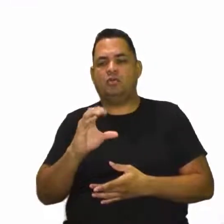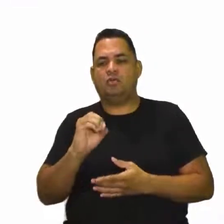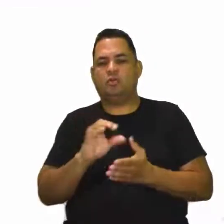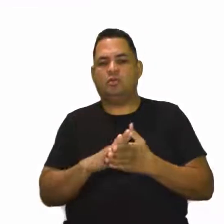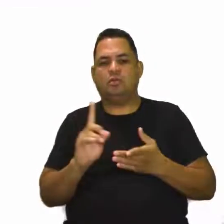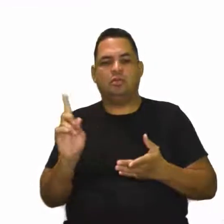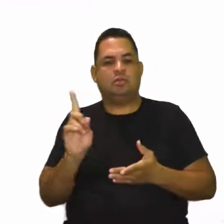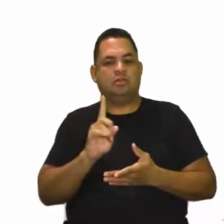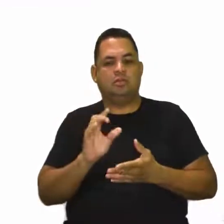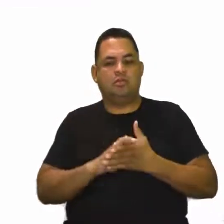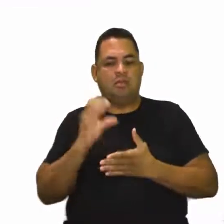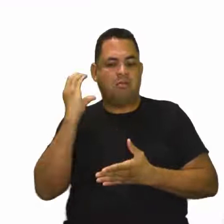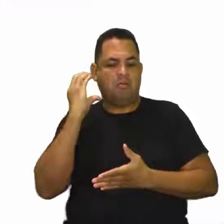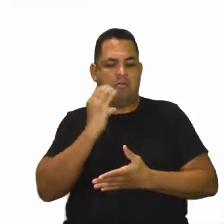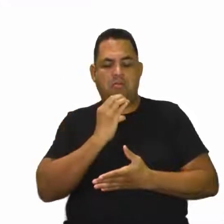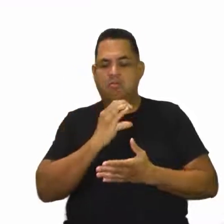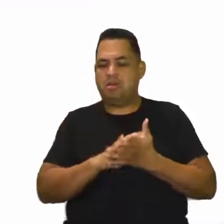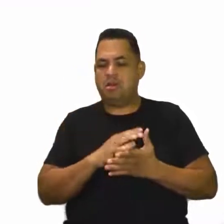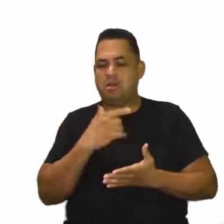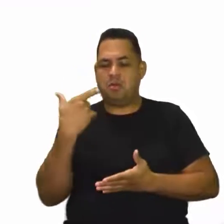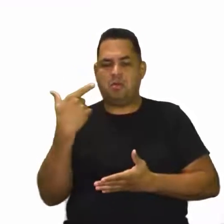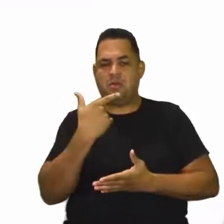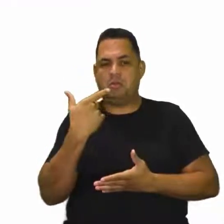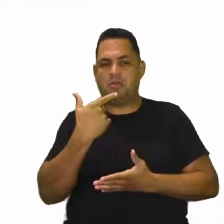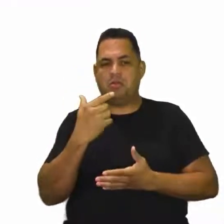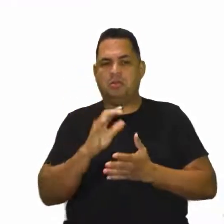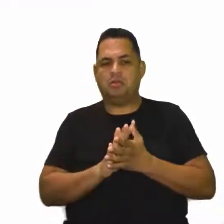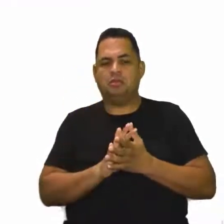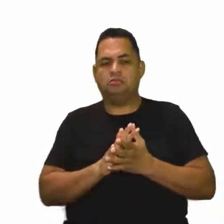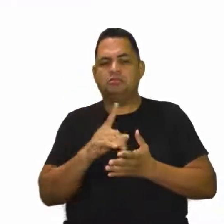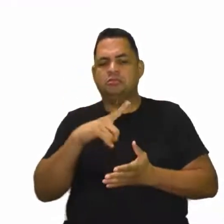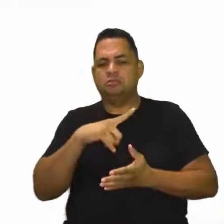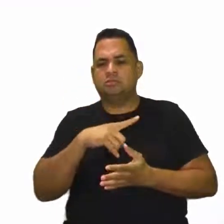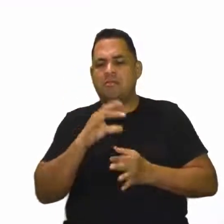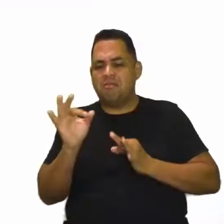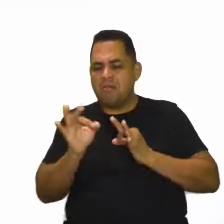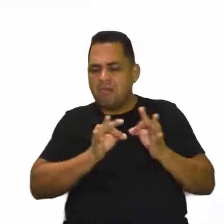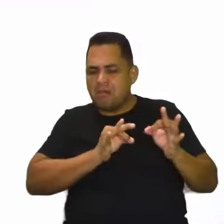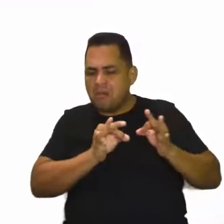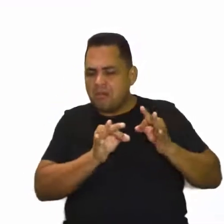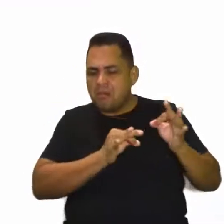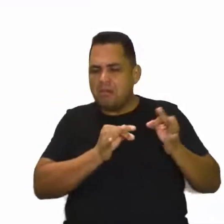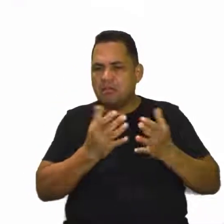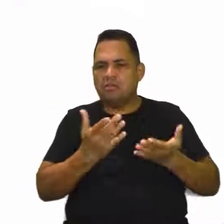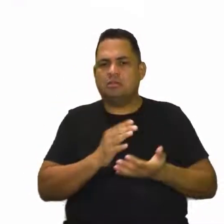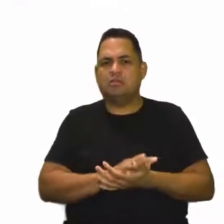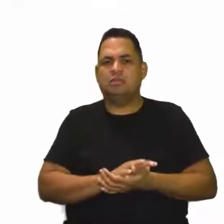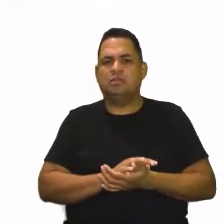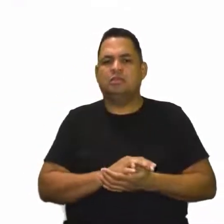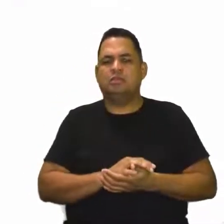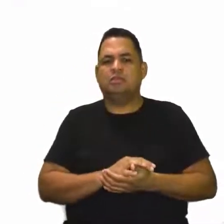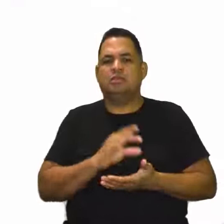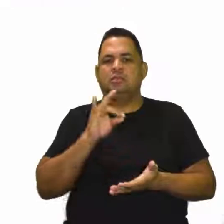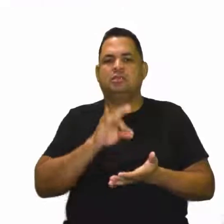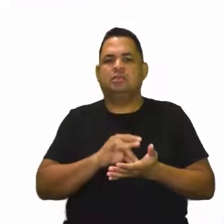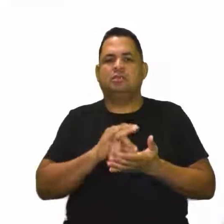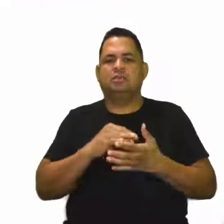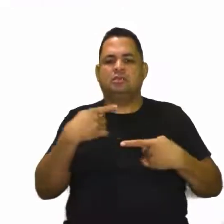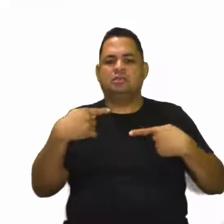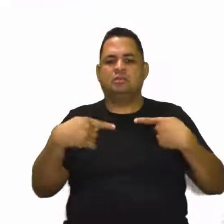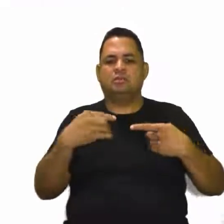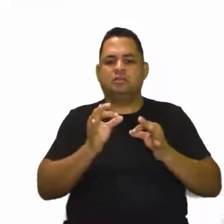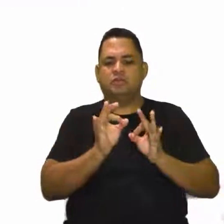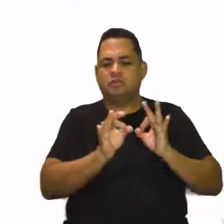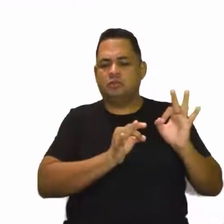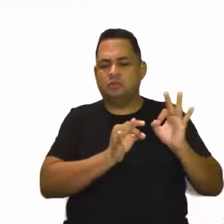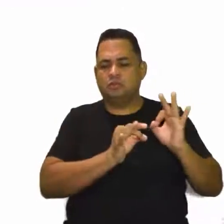o imperador Dom Pedro II. Então, observe que houve uma armação nisso daí. Na verdade, na política, é armação. Tu